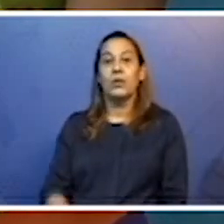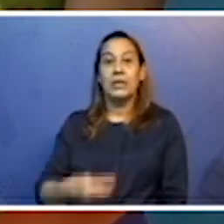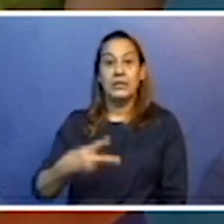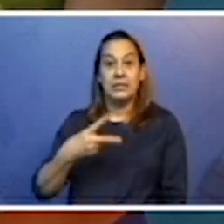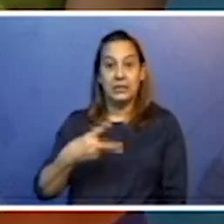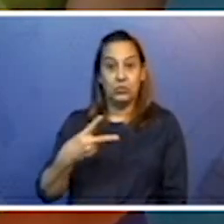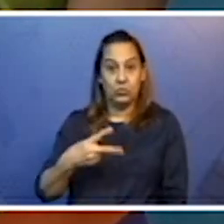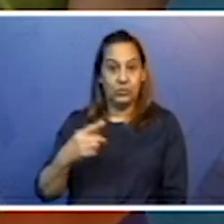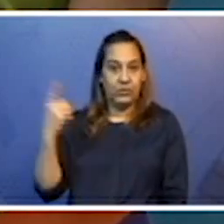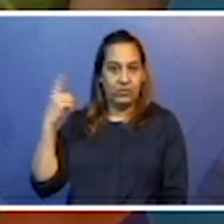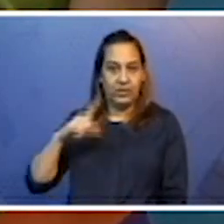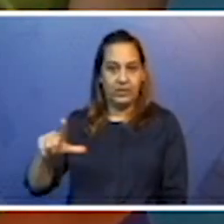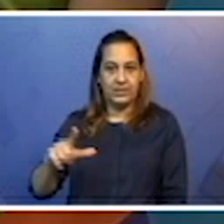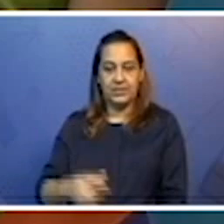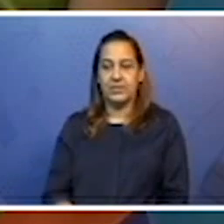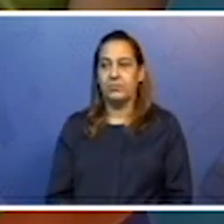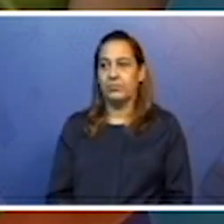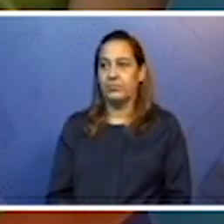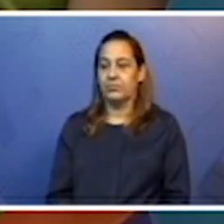Duas.